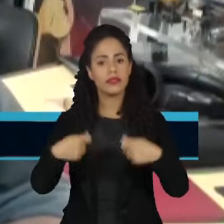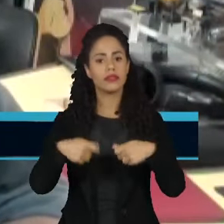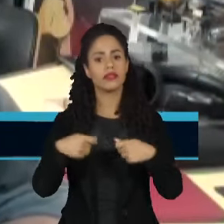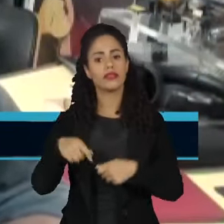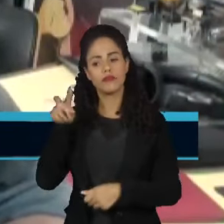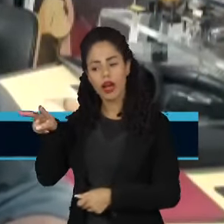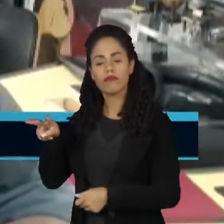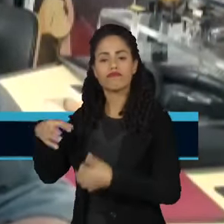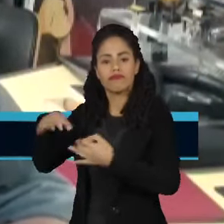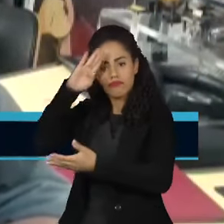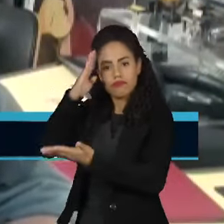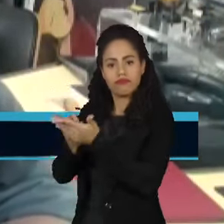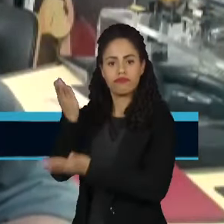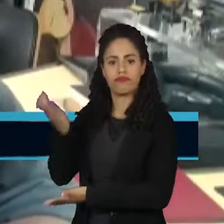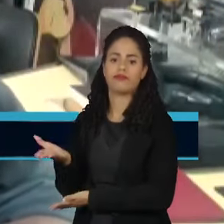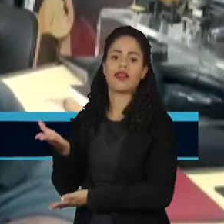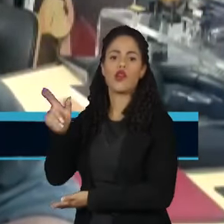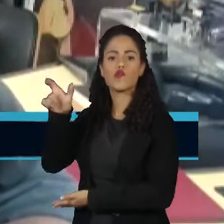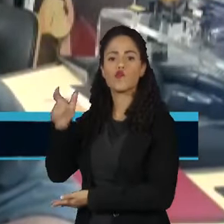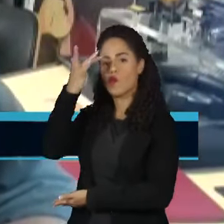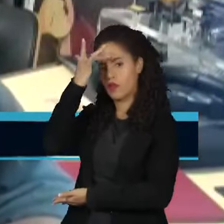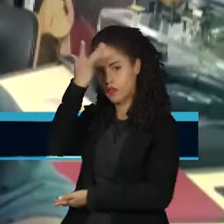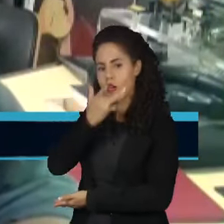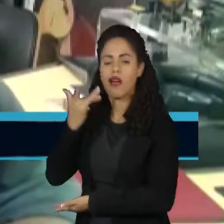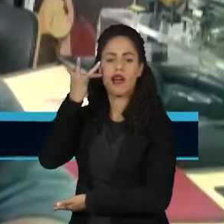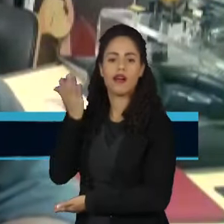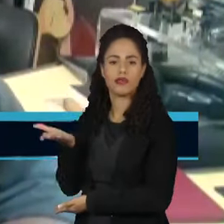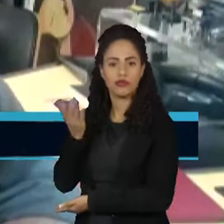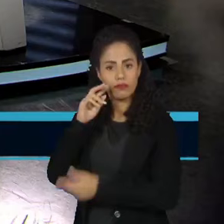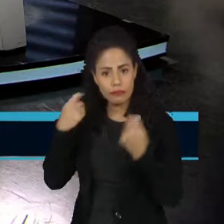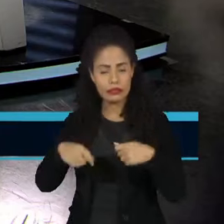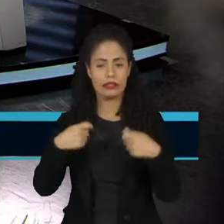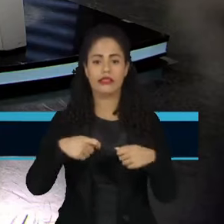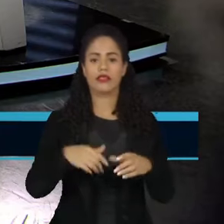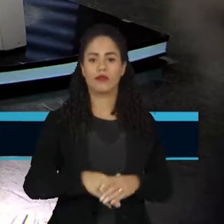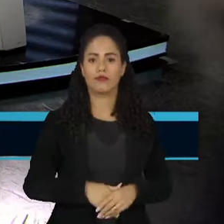recomponham ali a força do ministro.